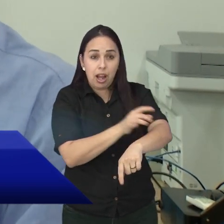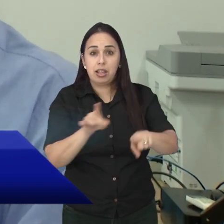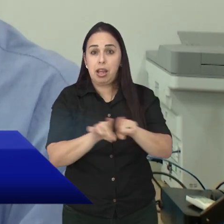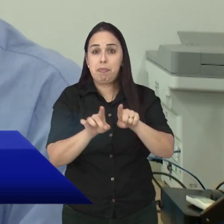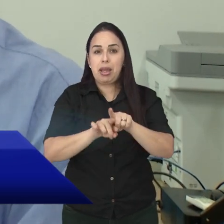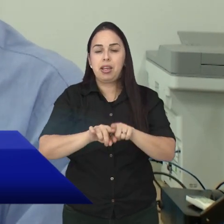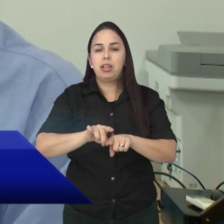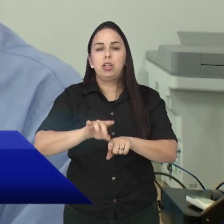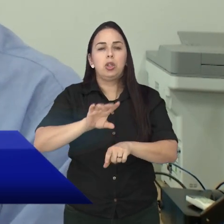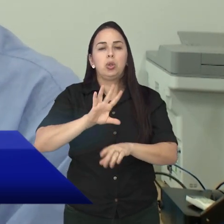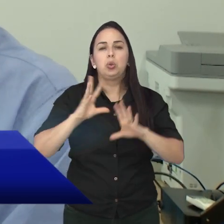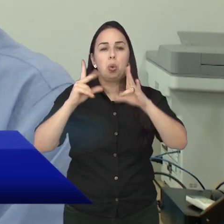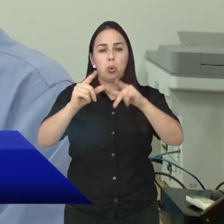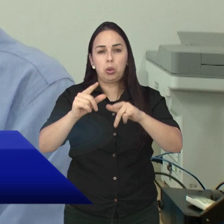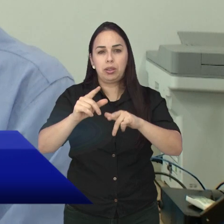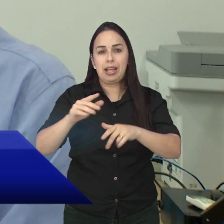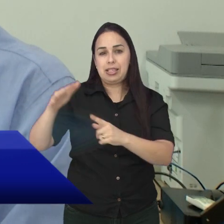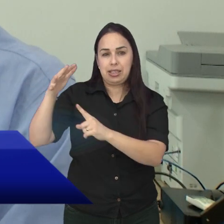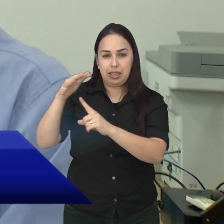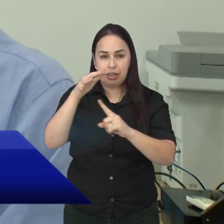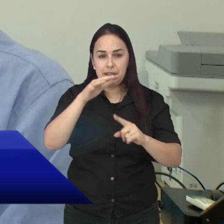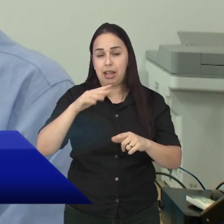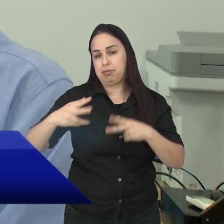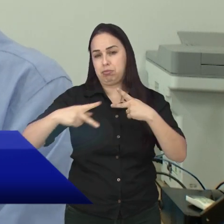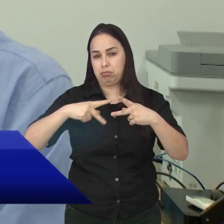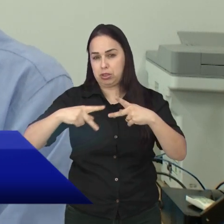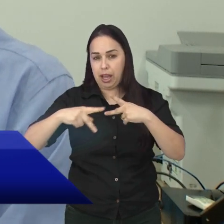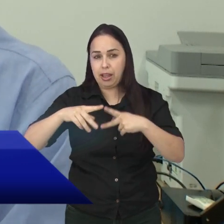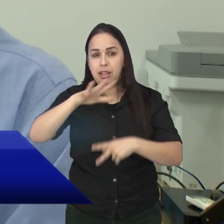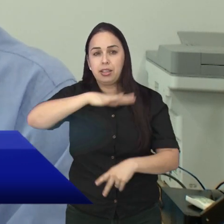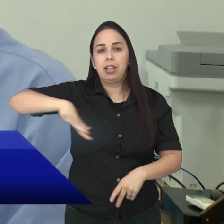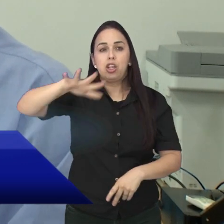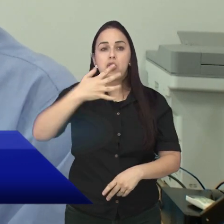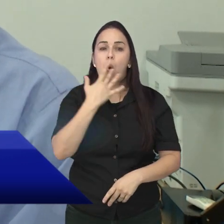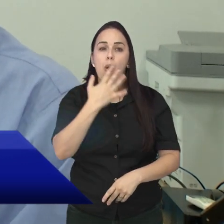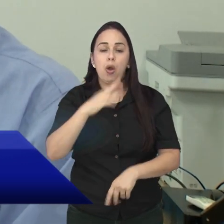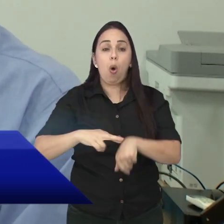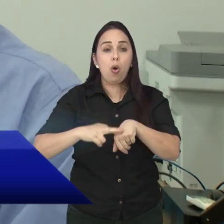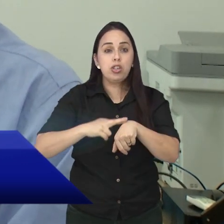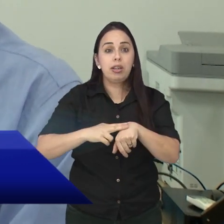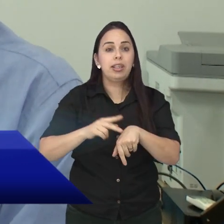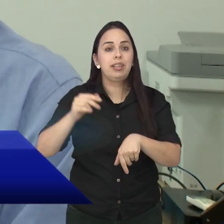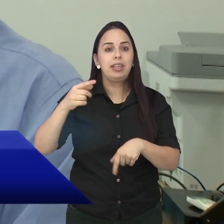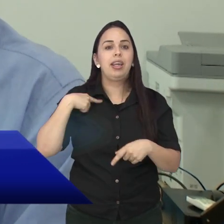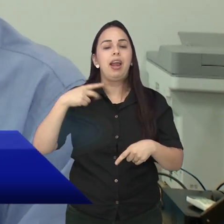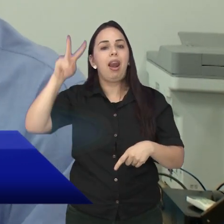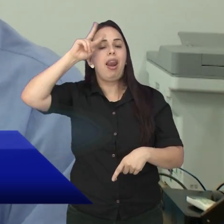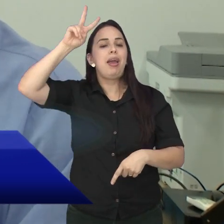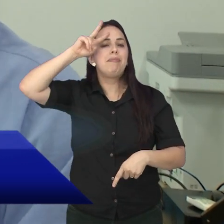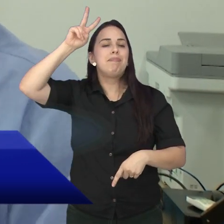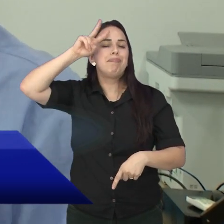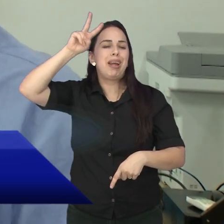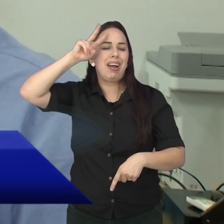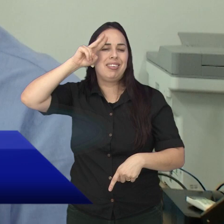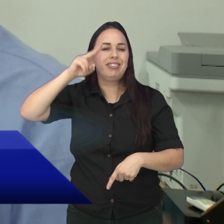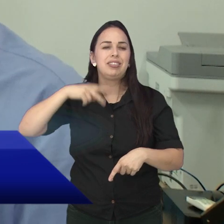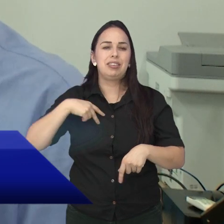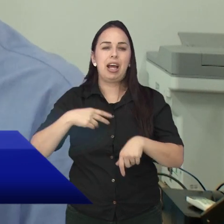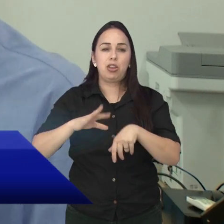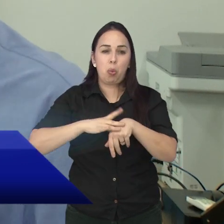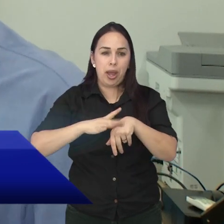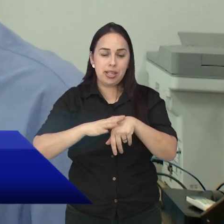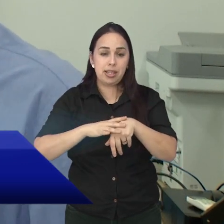lembrar o Janeiro Roxo, para ver se conscientiza as pessoas da importância dessa doença, para ver se com isso nós